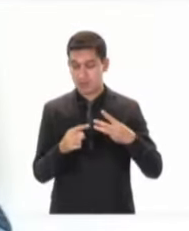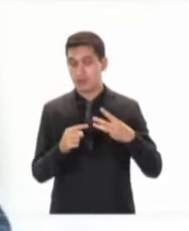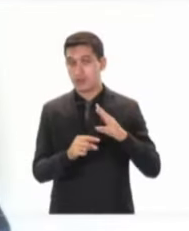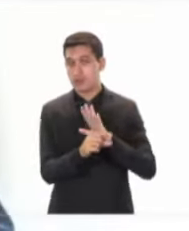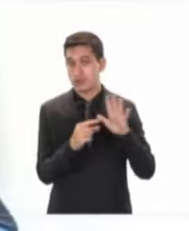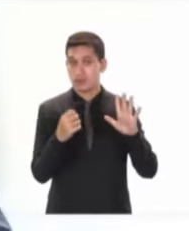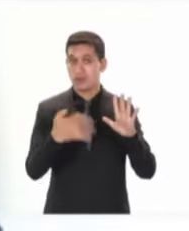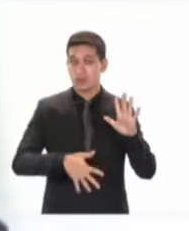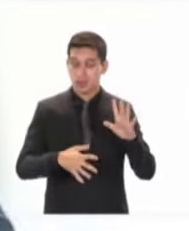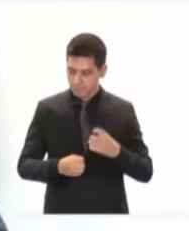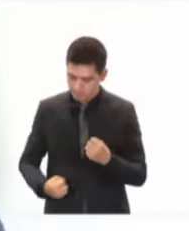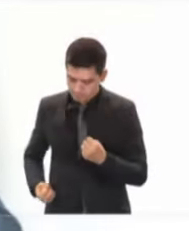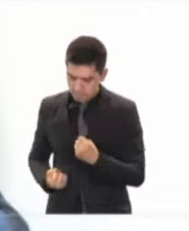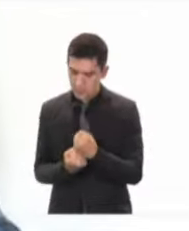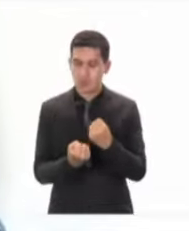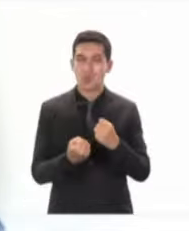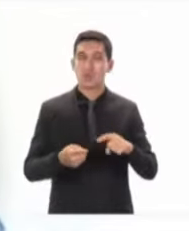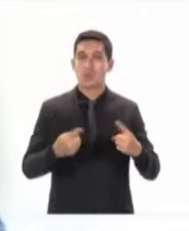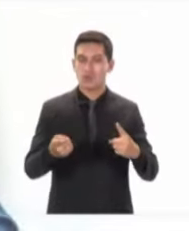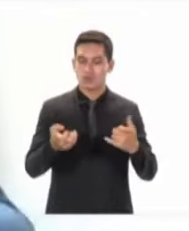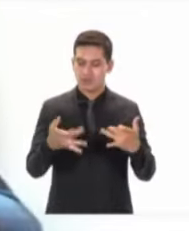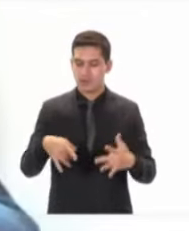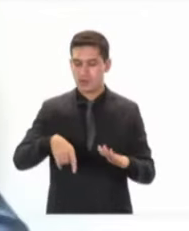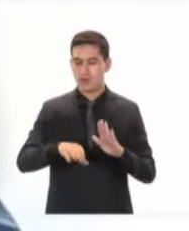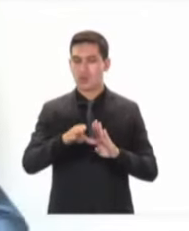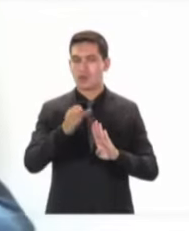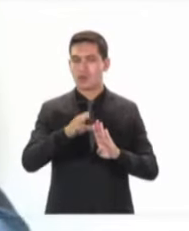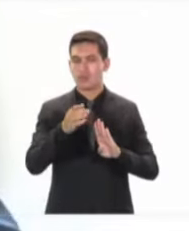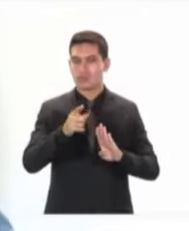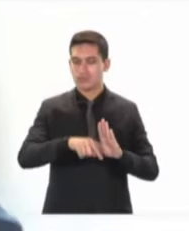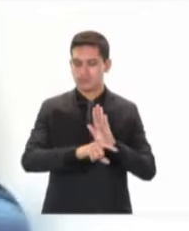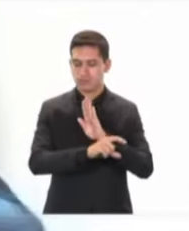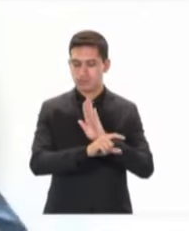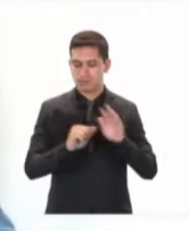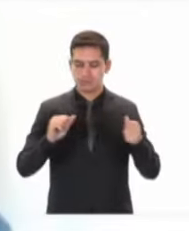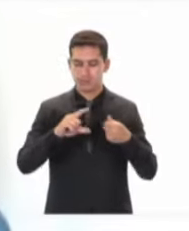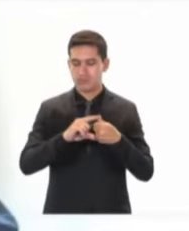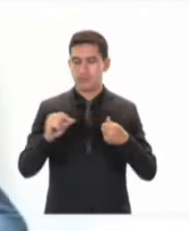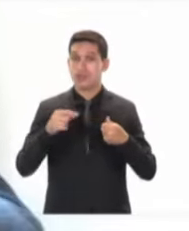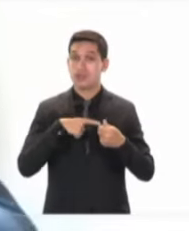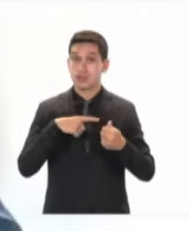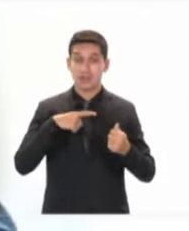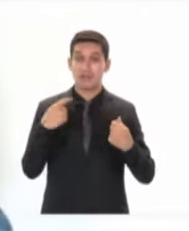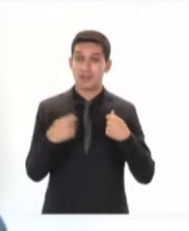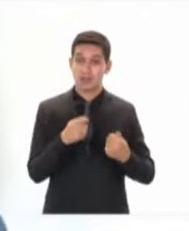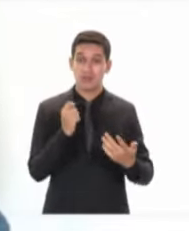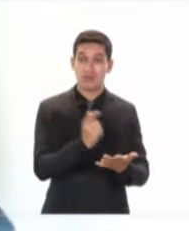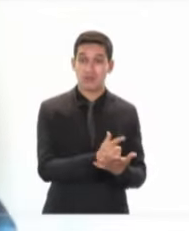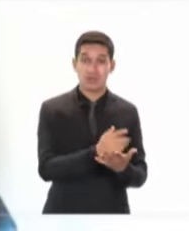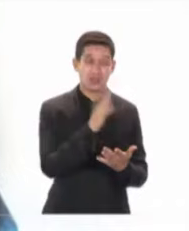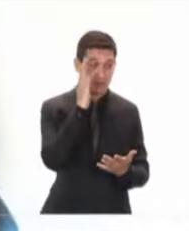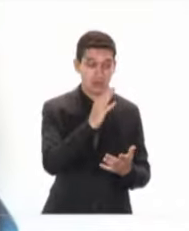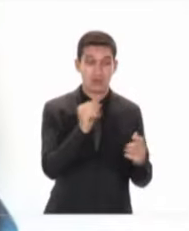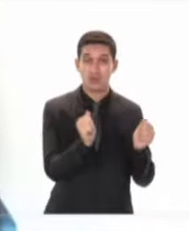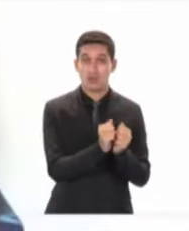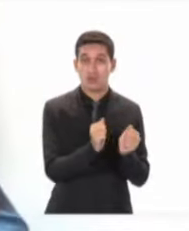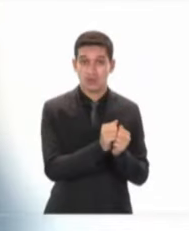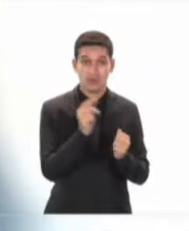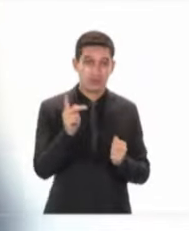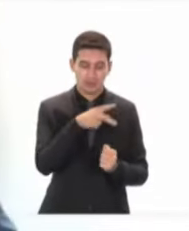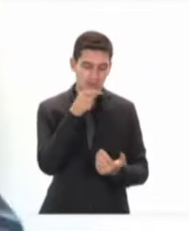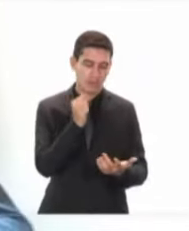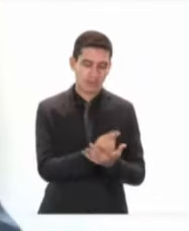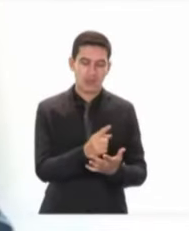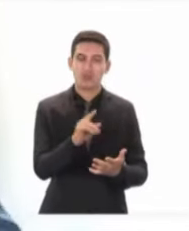O impulsionamento de que trata o caput deste artigo deverá ser contratado diretamente com o provedor de aplicação da